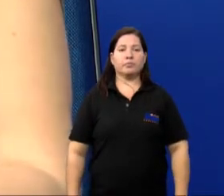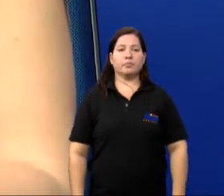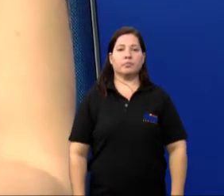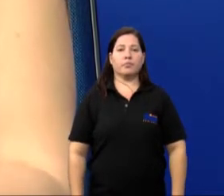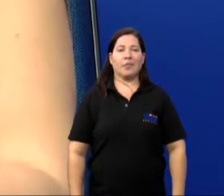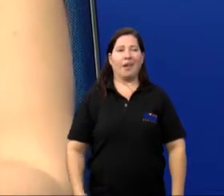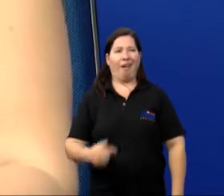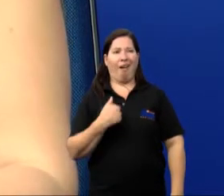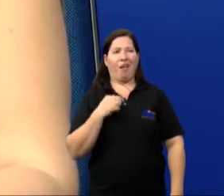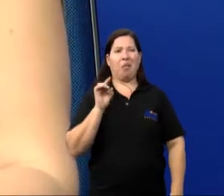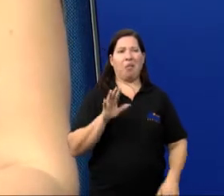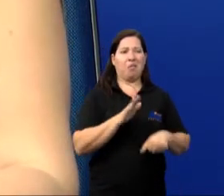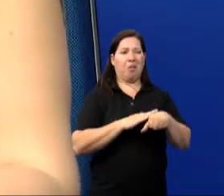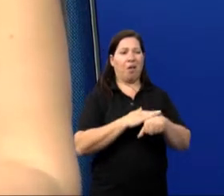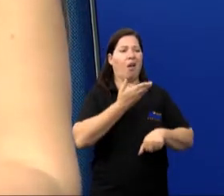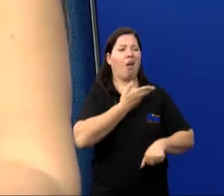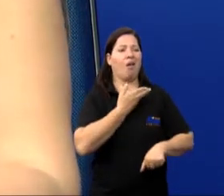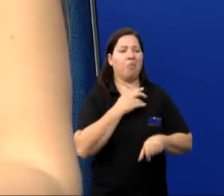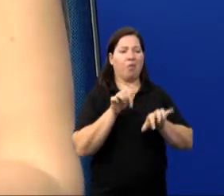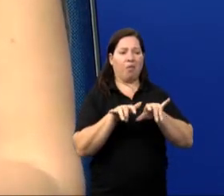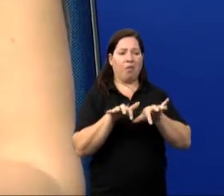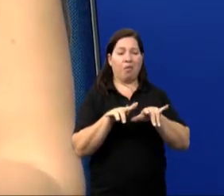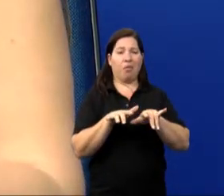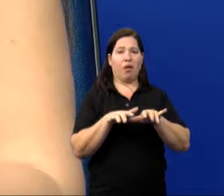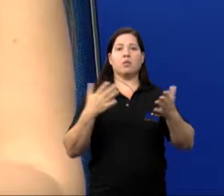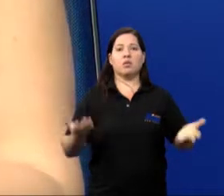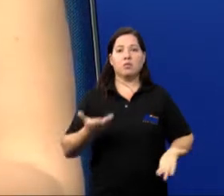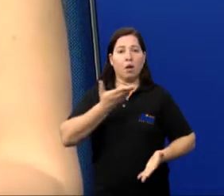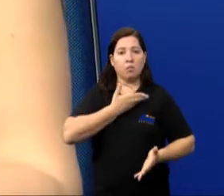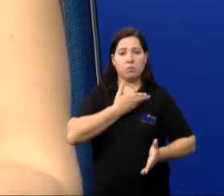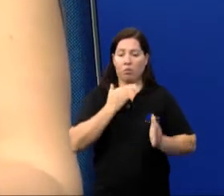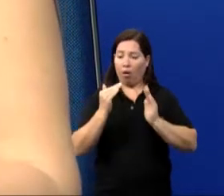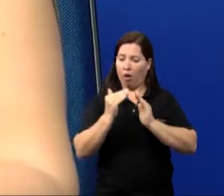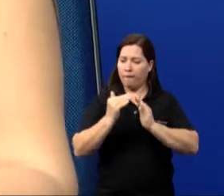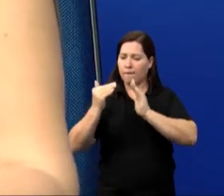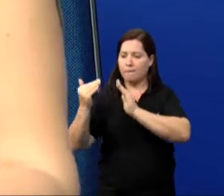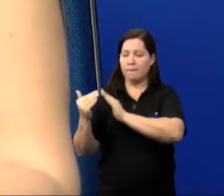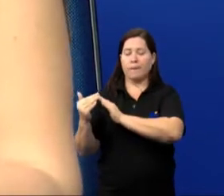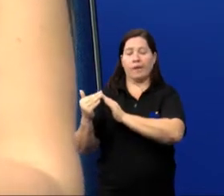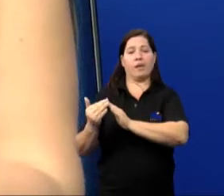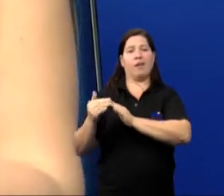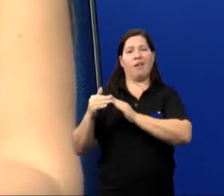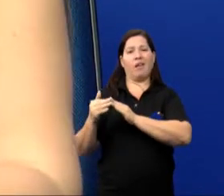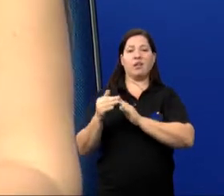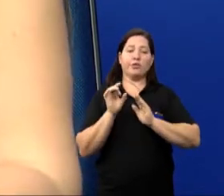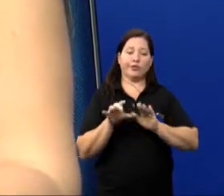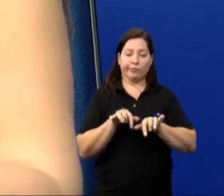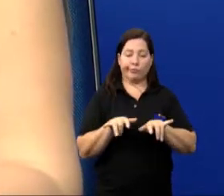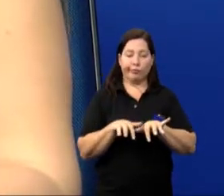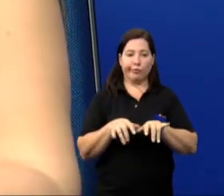só converso com meu colega no computador. Às vezes ele mora ao seu lado, né? Bem do seu lado, e você conversa com ele,